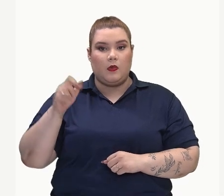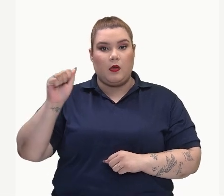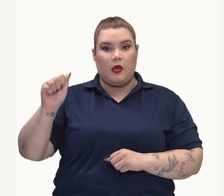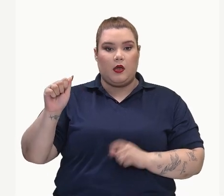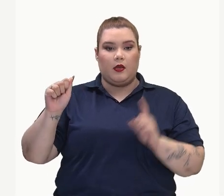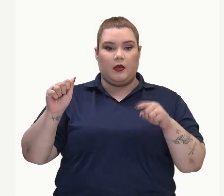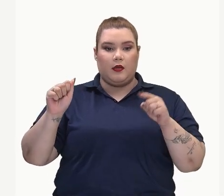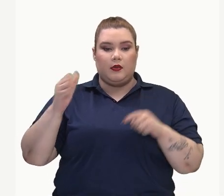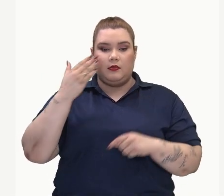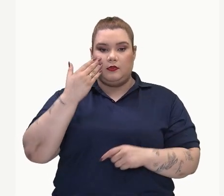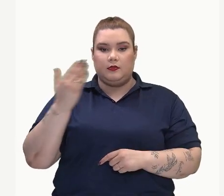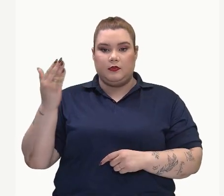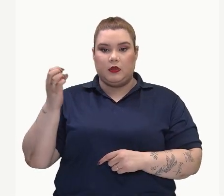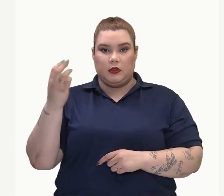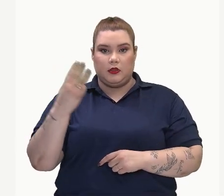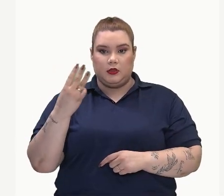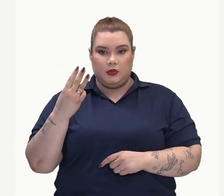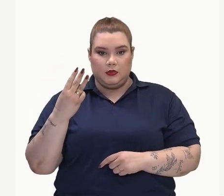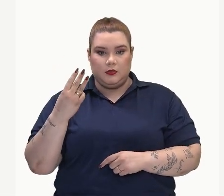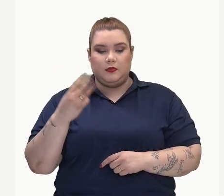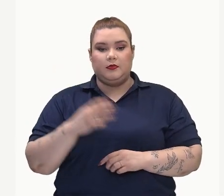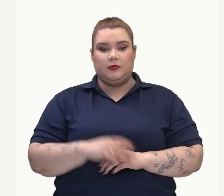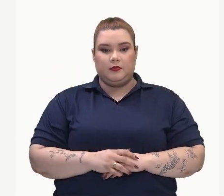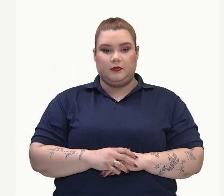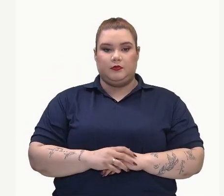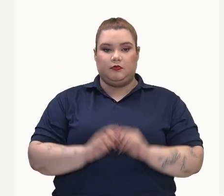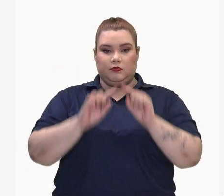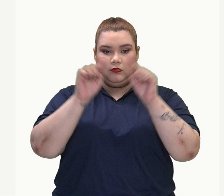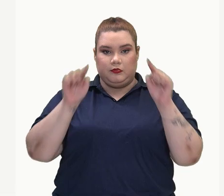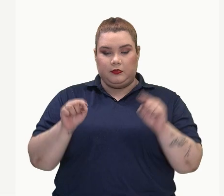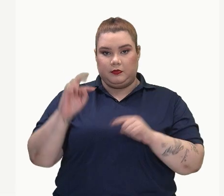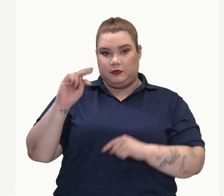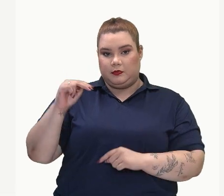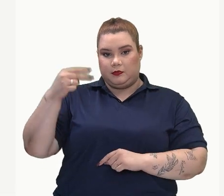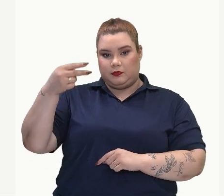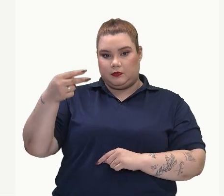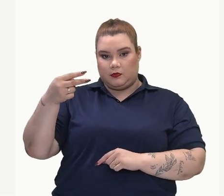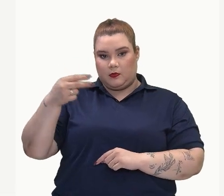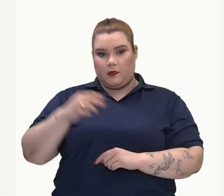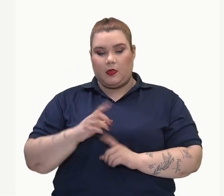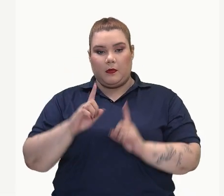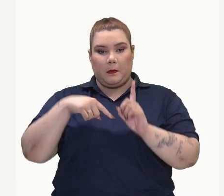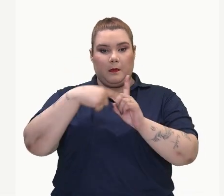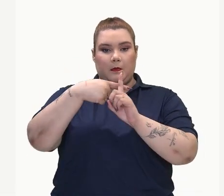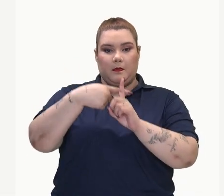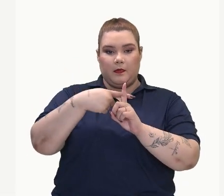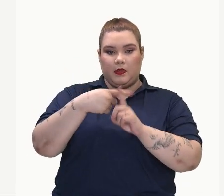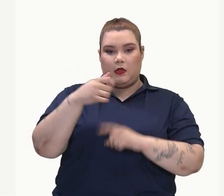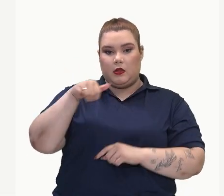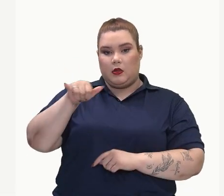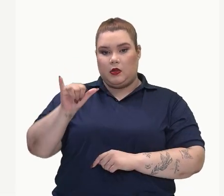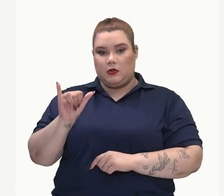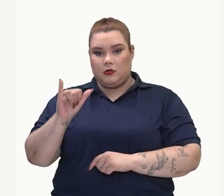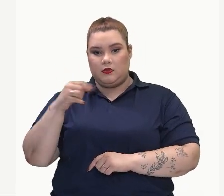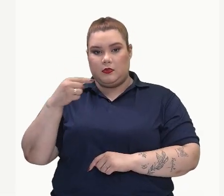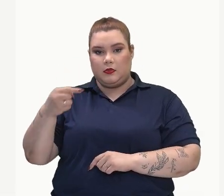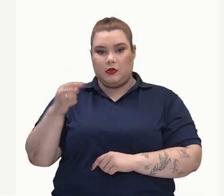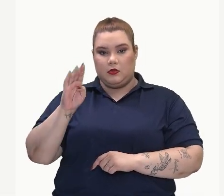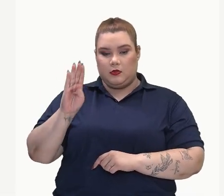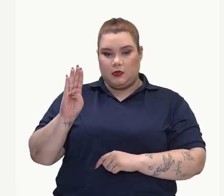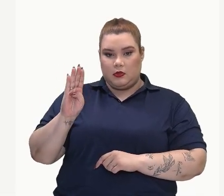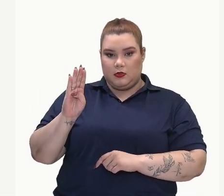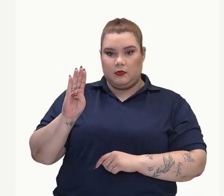a? Vale 3. Isso daqui é o quadrado. Mais y menos